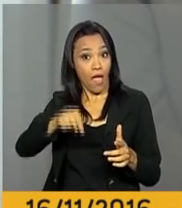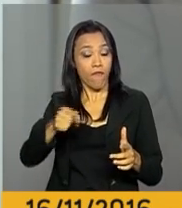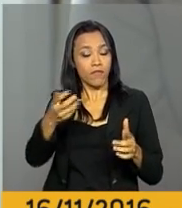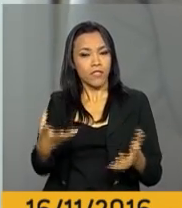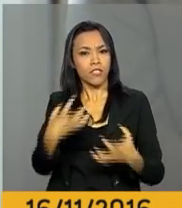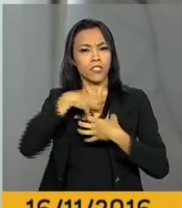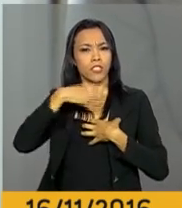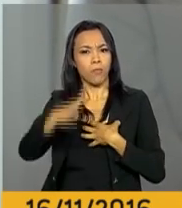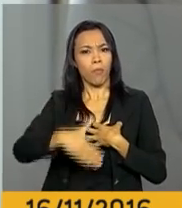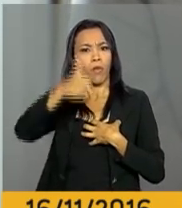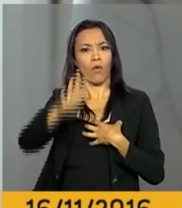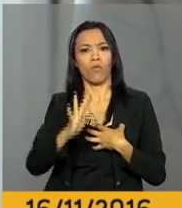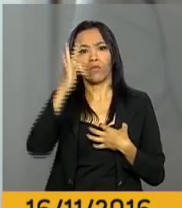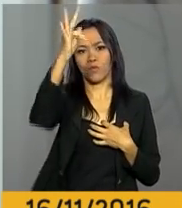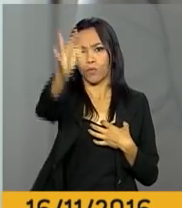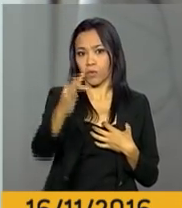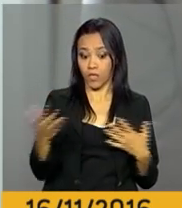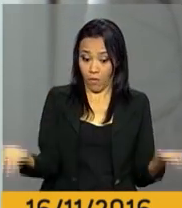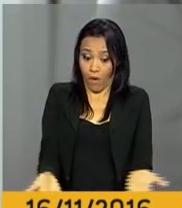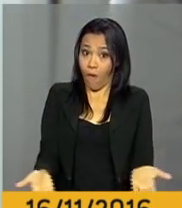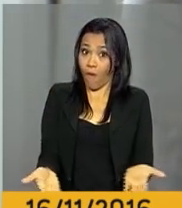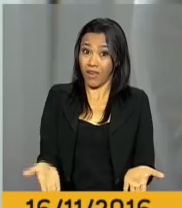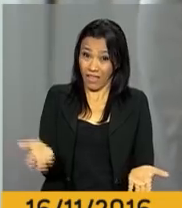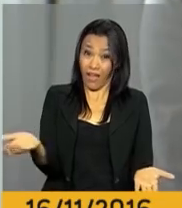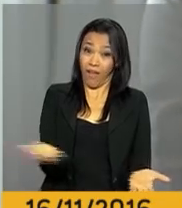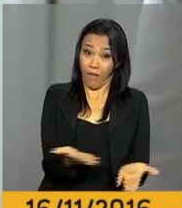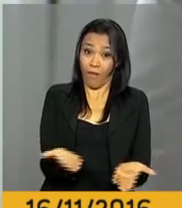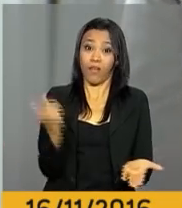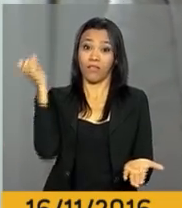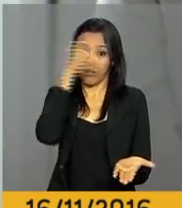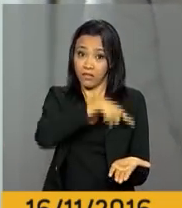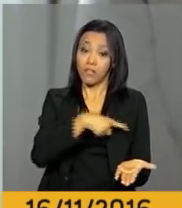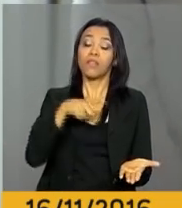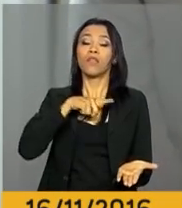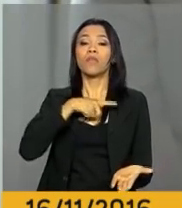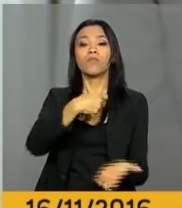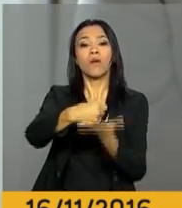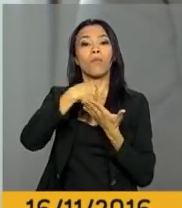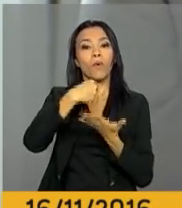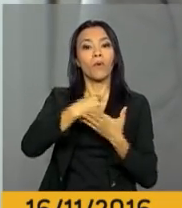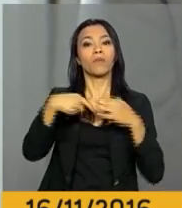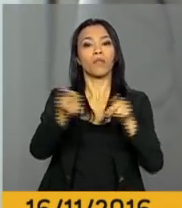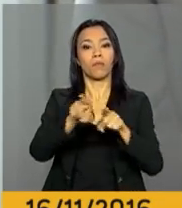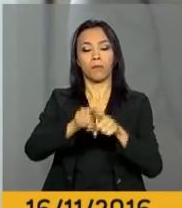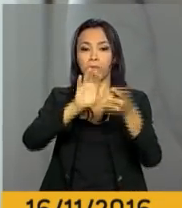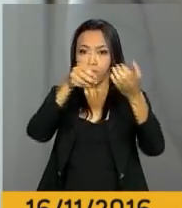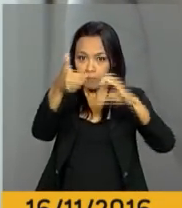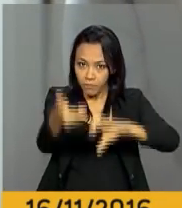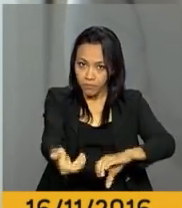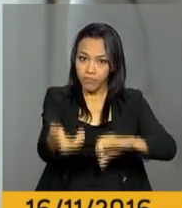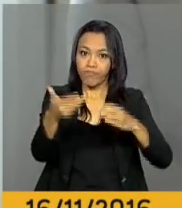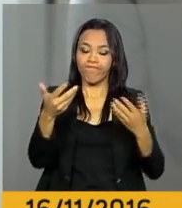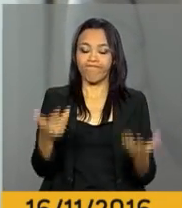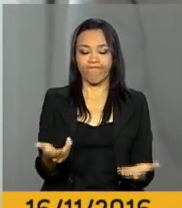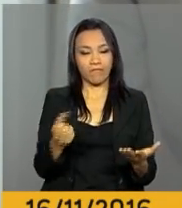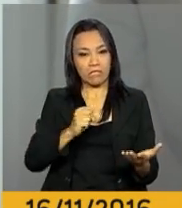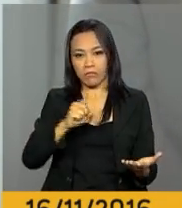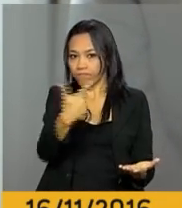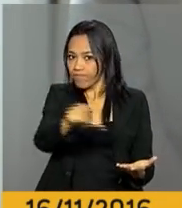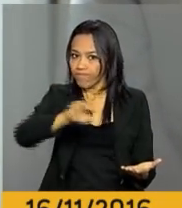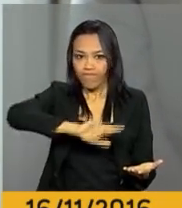isso que, no particular, nós estamos tendo um apoio extraordinário do Congresso Nacional. Não fora o apoio do Congresso